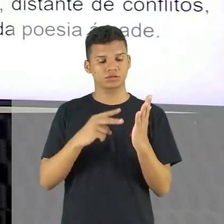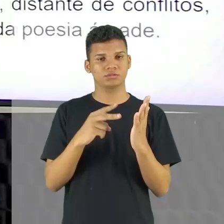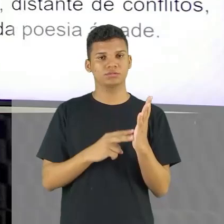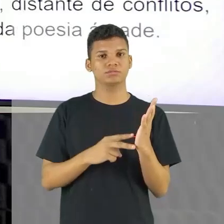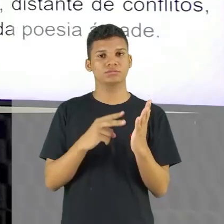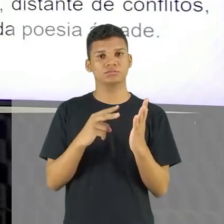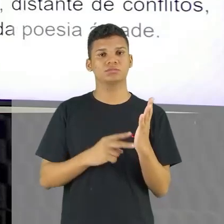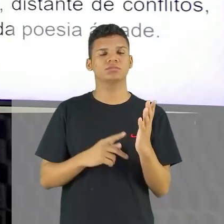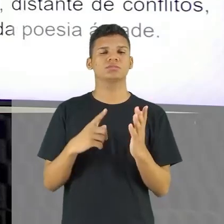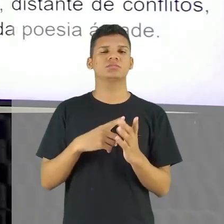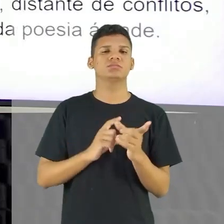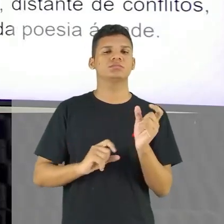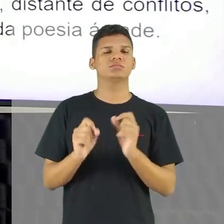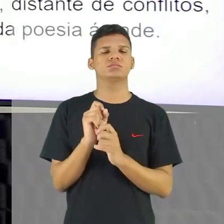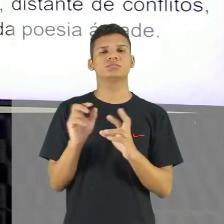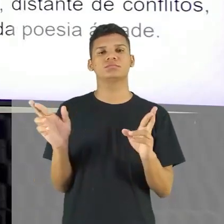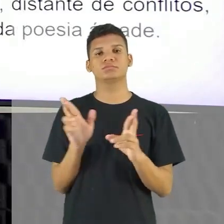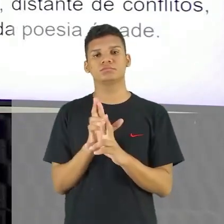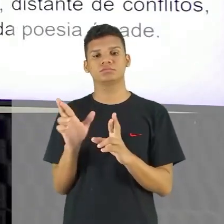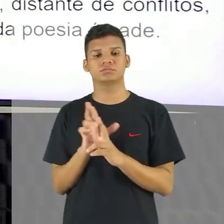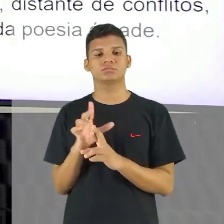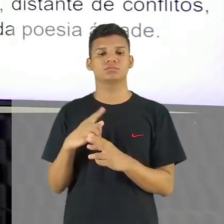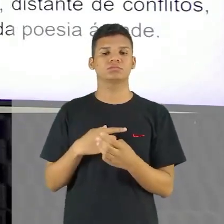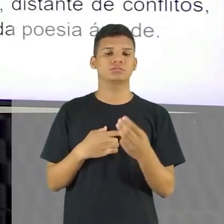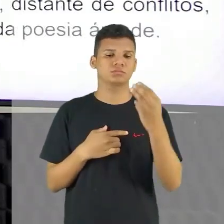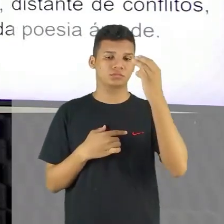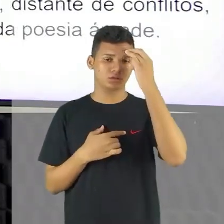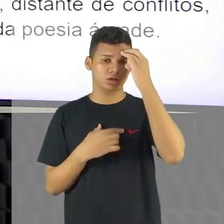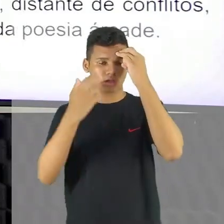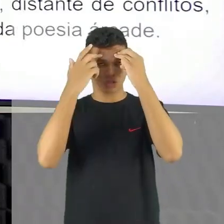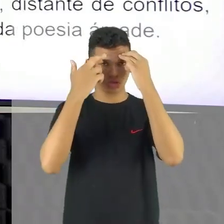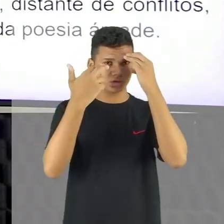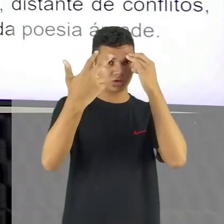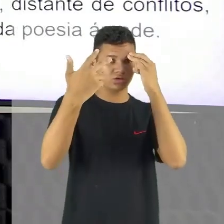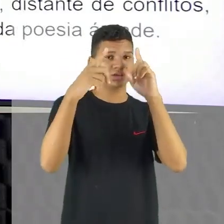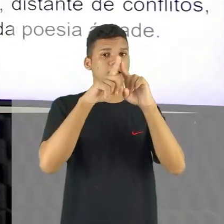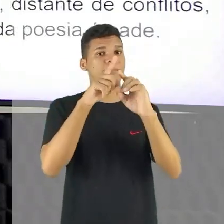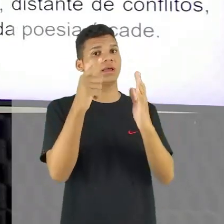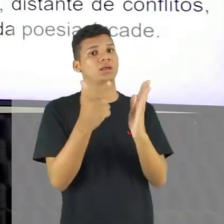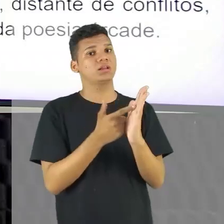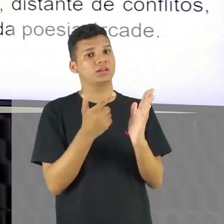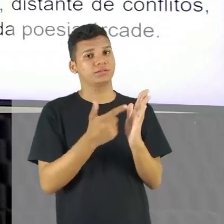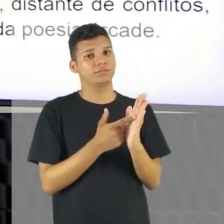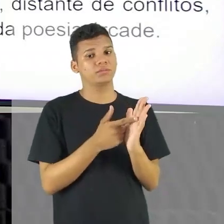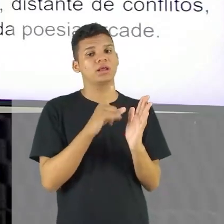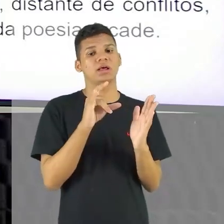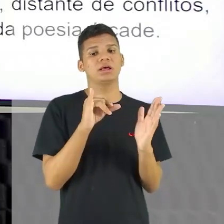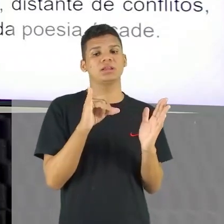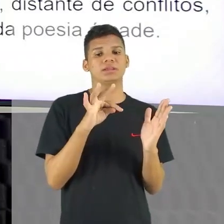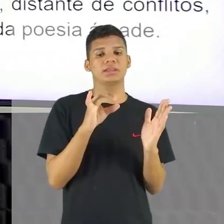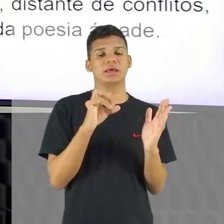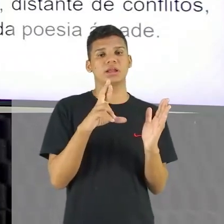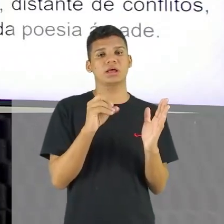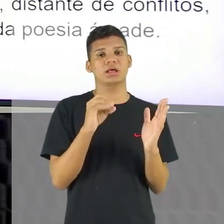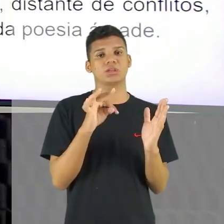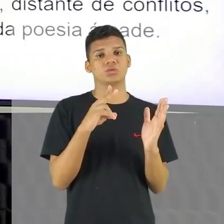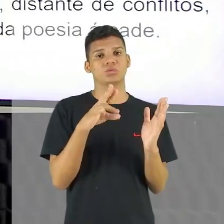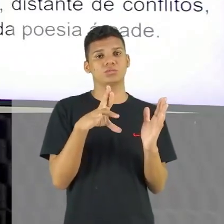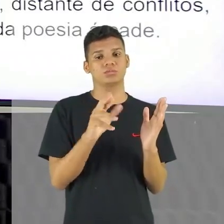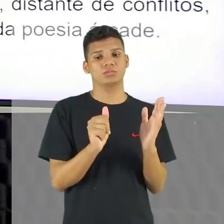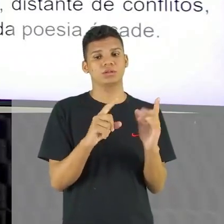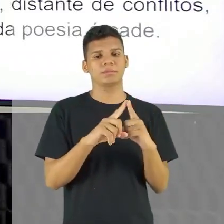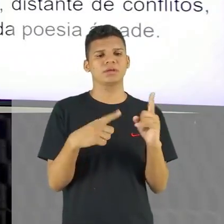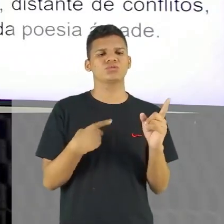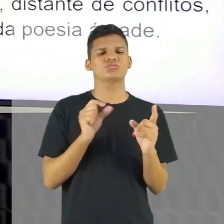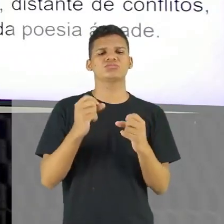veem relações entre memória, história e literatura, tá bom? Pode-se fazer o